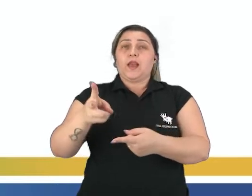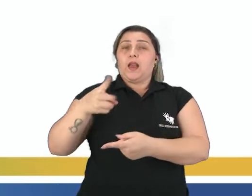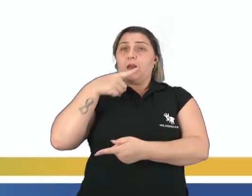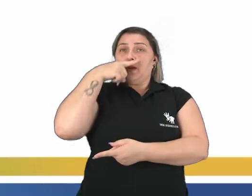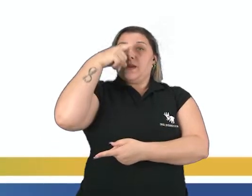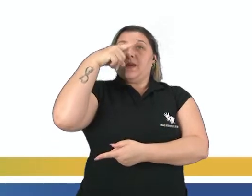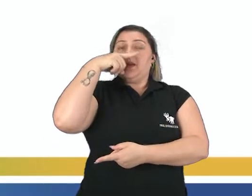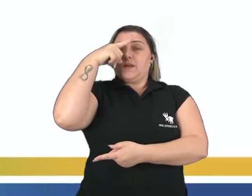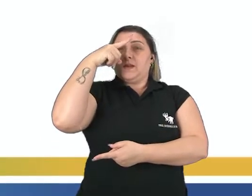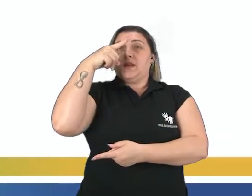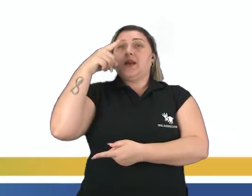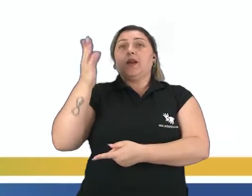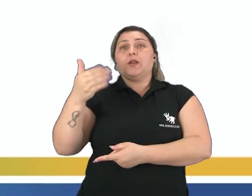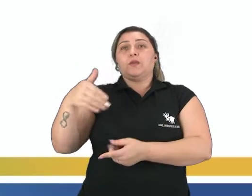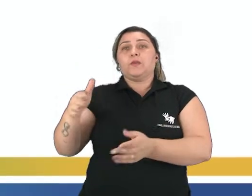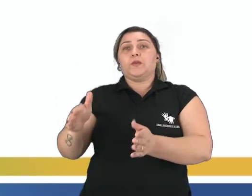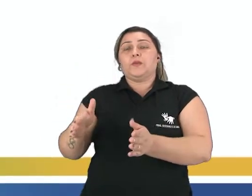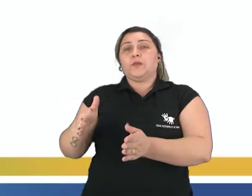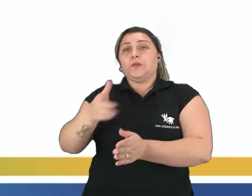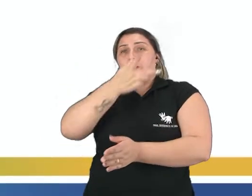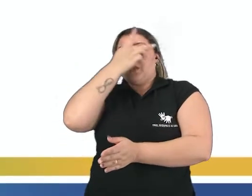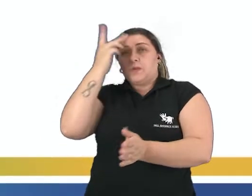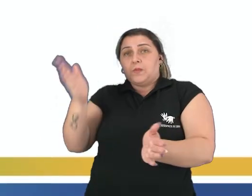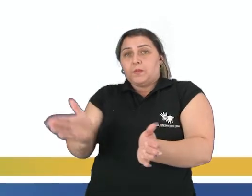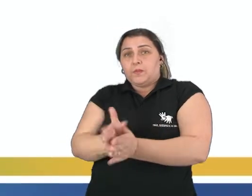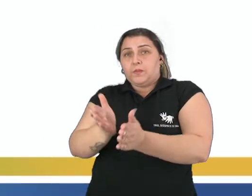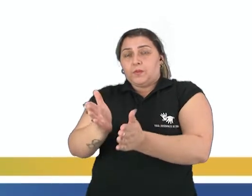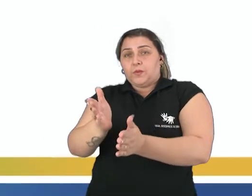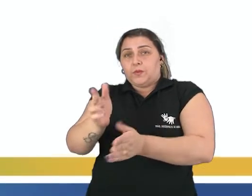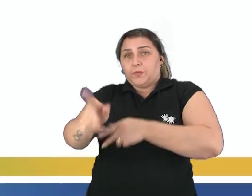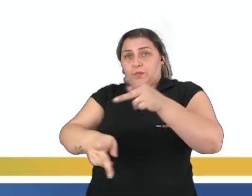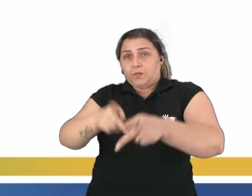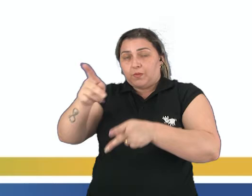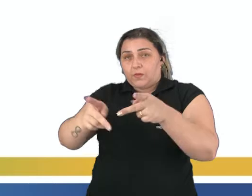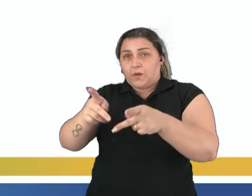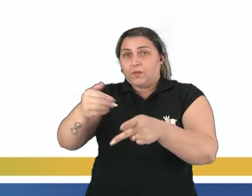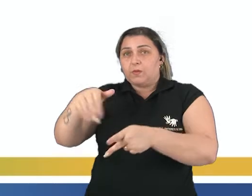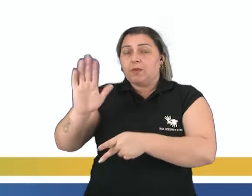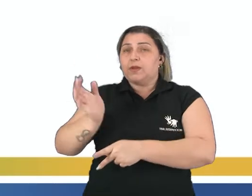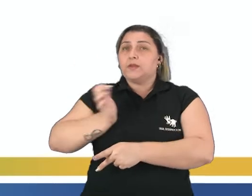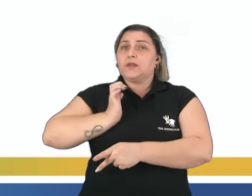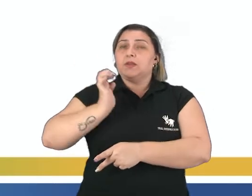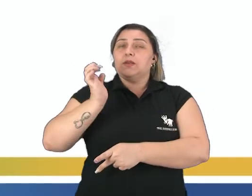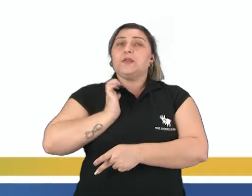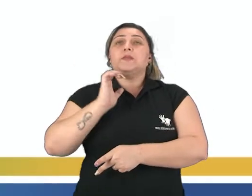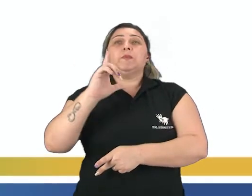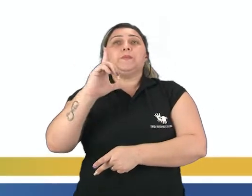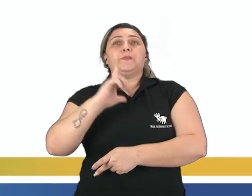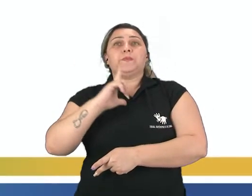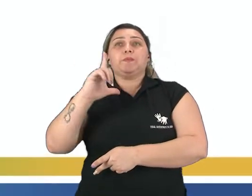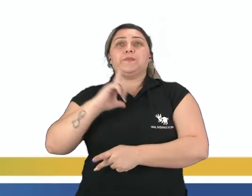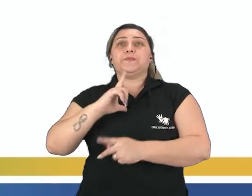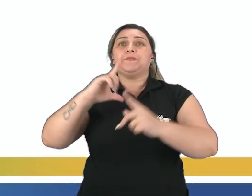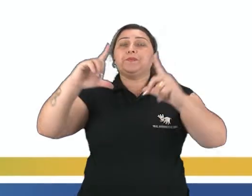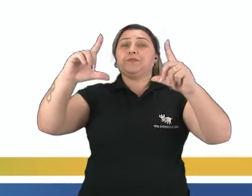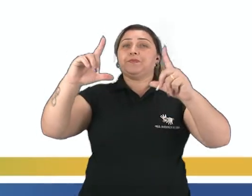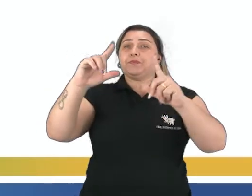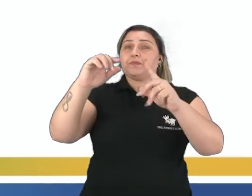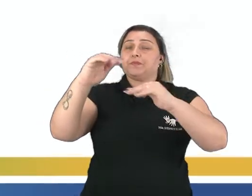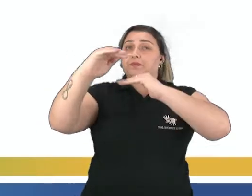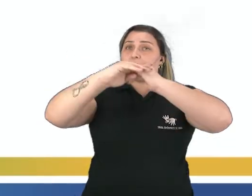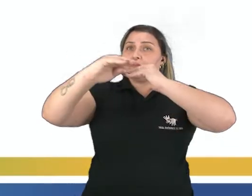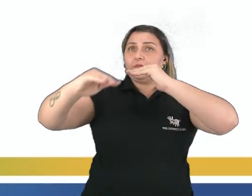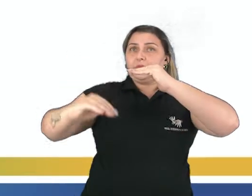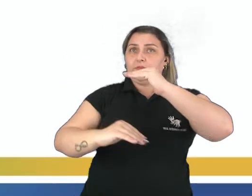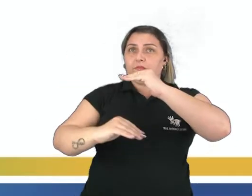da nobreza. Na França do Antigo Regime, a gente tem uma divisão de sociedade totalmente hierarquizada e